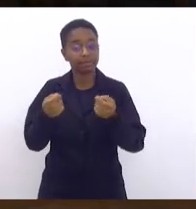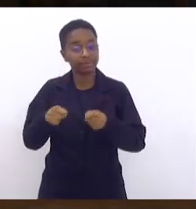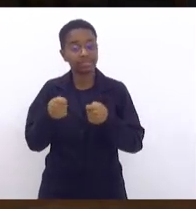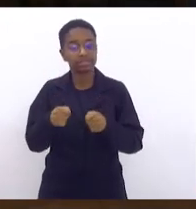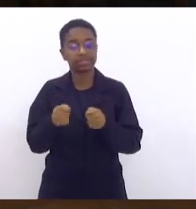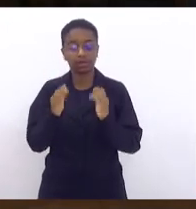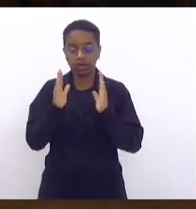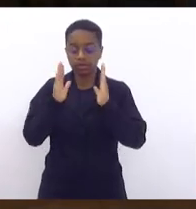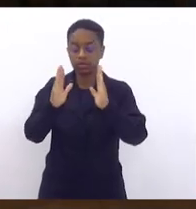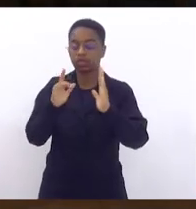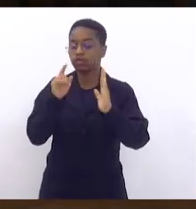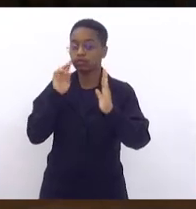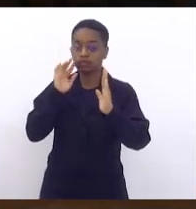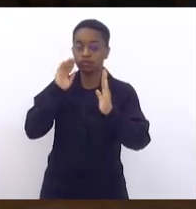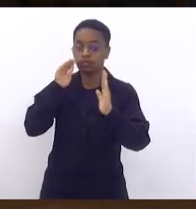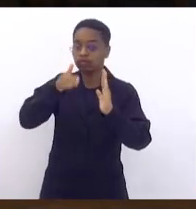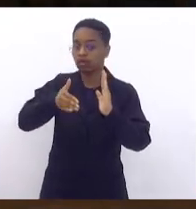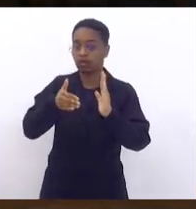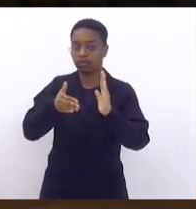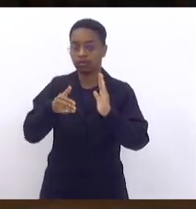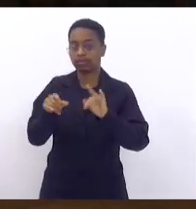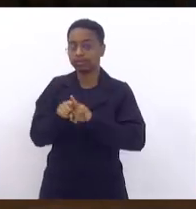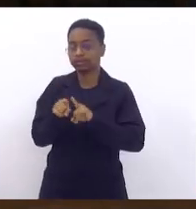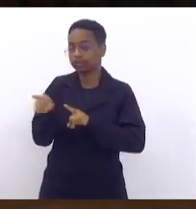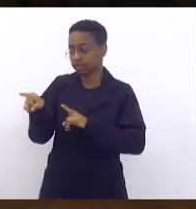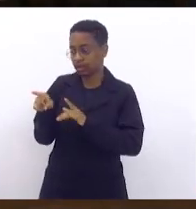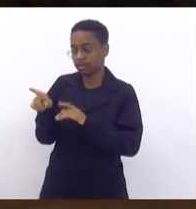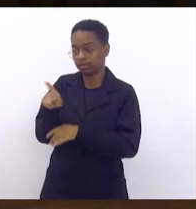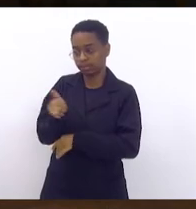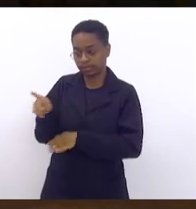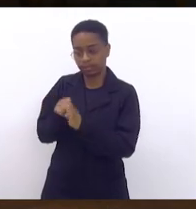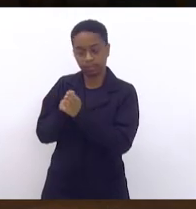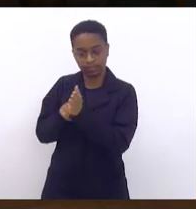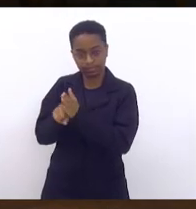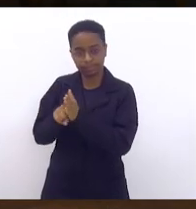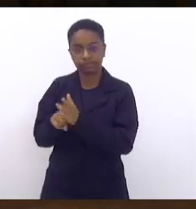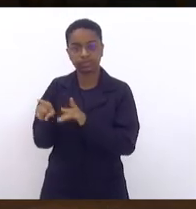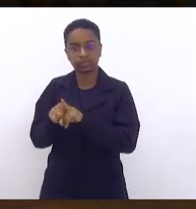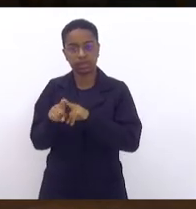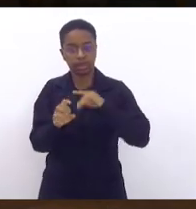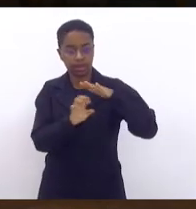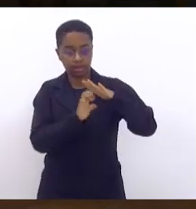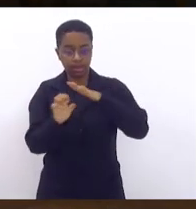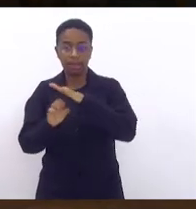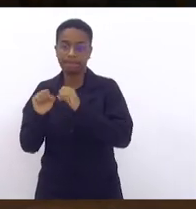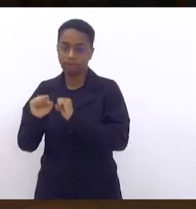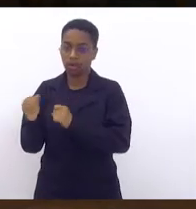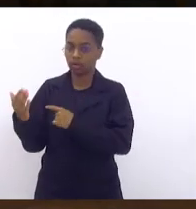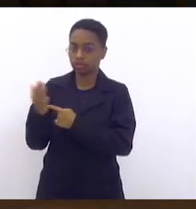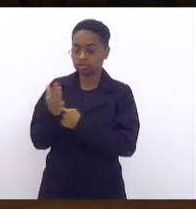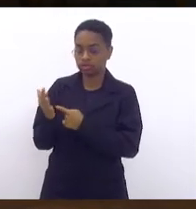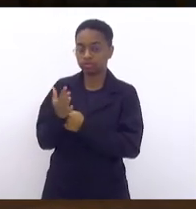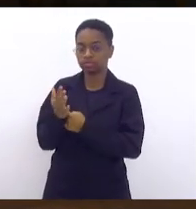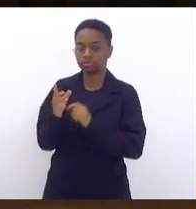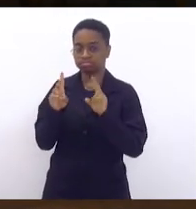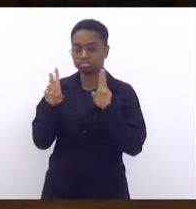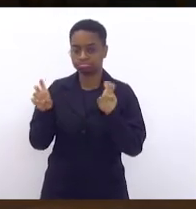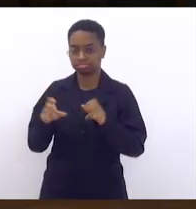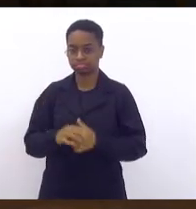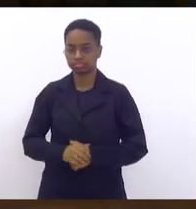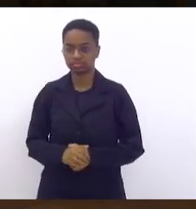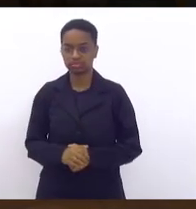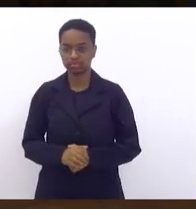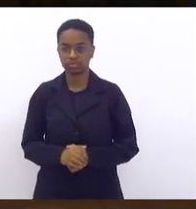fazer esse recorte E aí a professora quer pesquisadora também e as empresas pode até nos ajudar com relação a isso esse